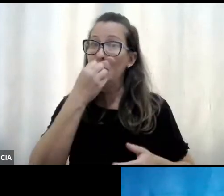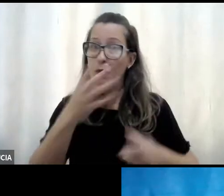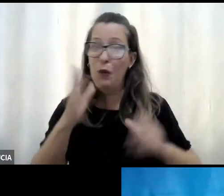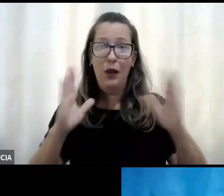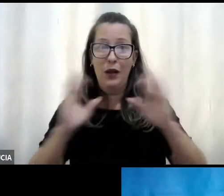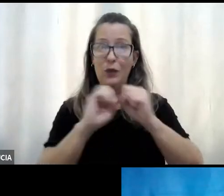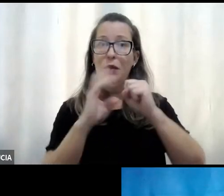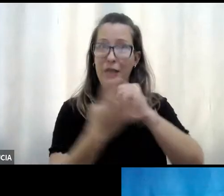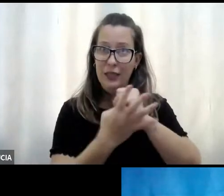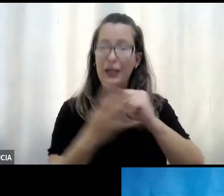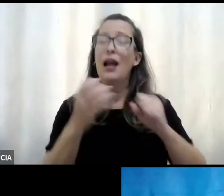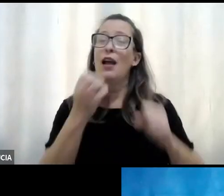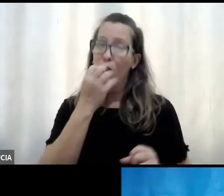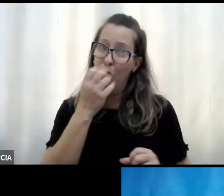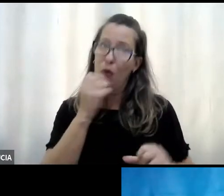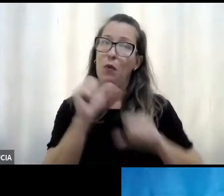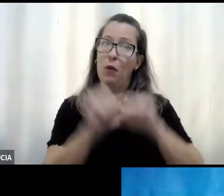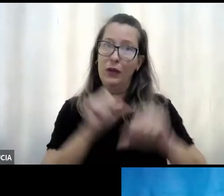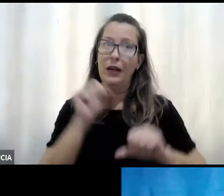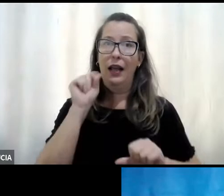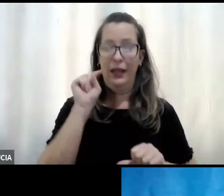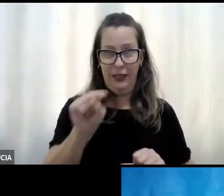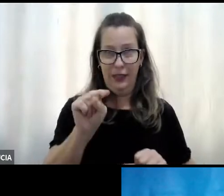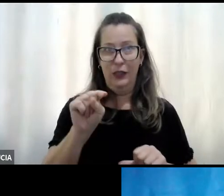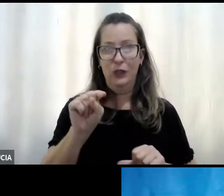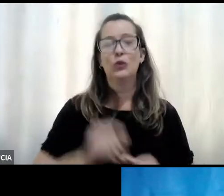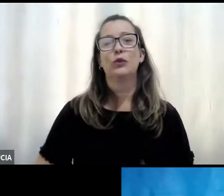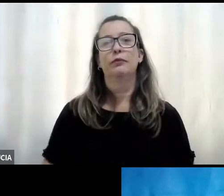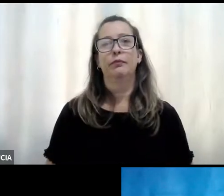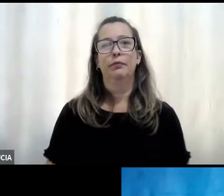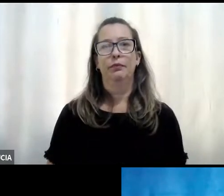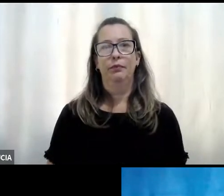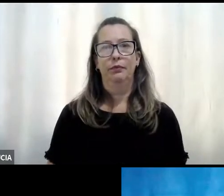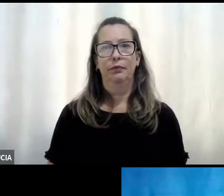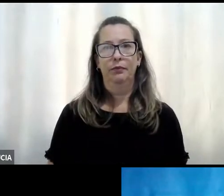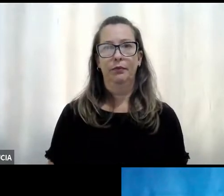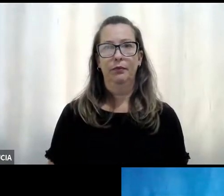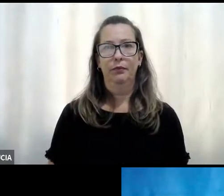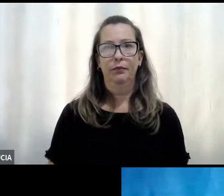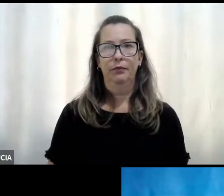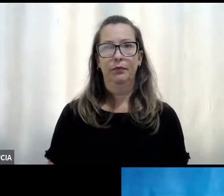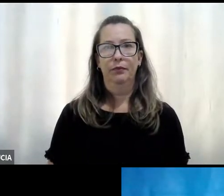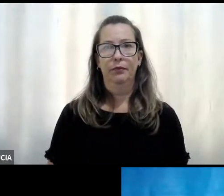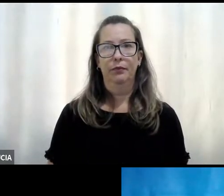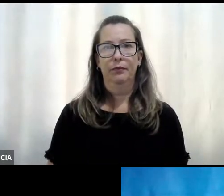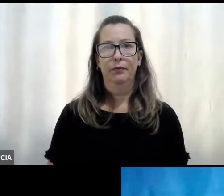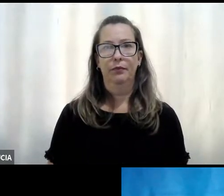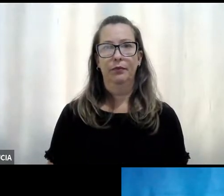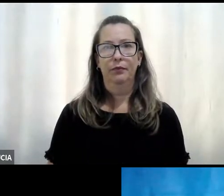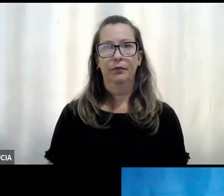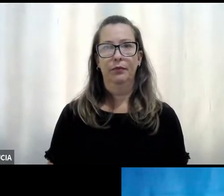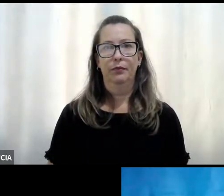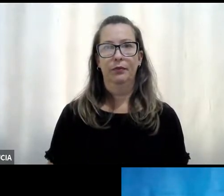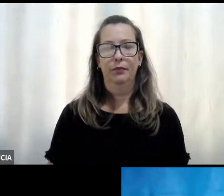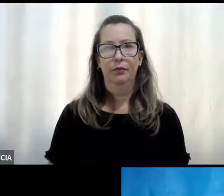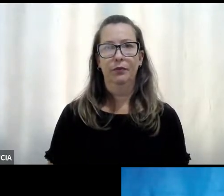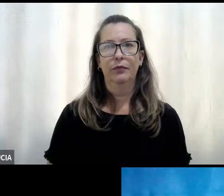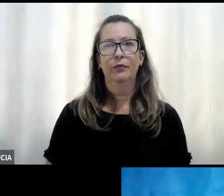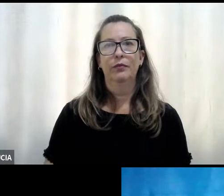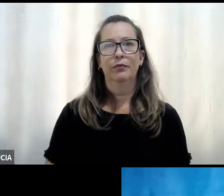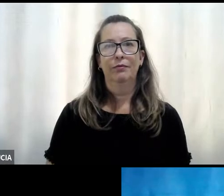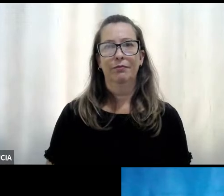pautas positivas em relação ao SUS na grande imprensa. Isso é verdade, de jeito nenhum eu estou negando isso, mas eu queria dizer que isso não